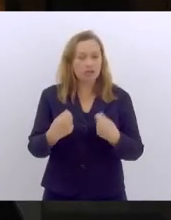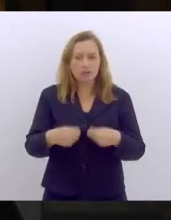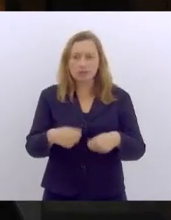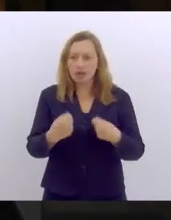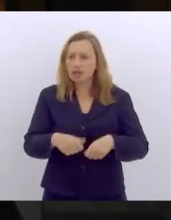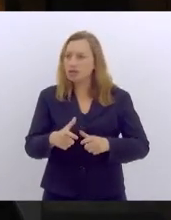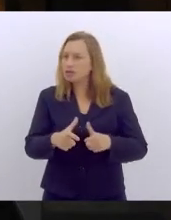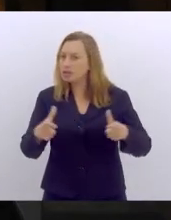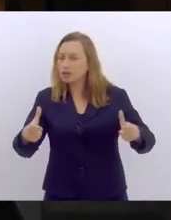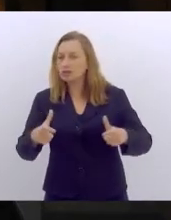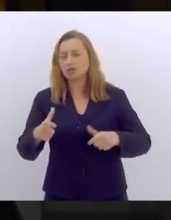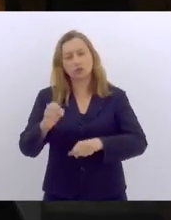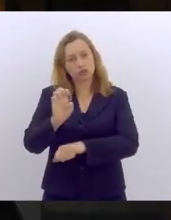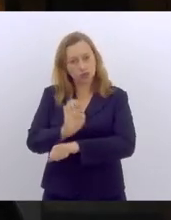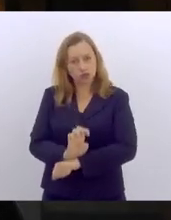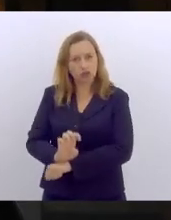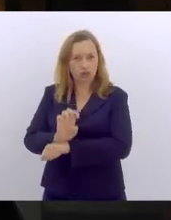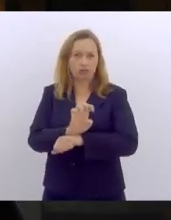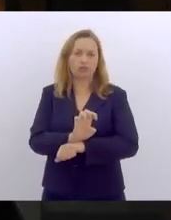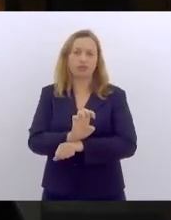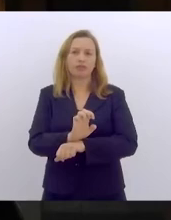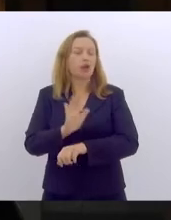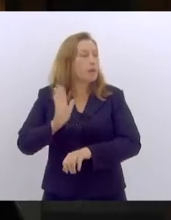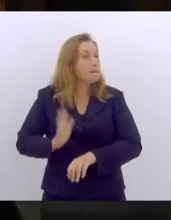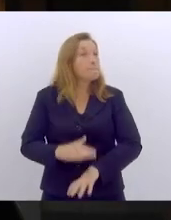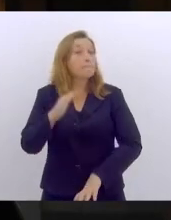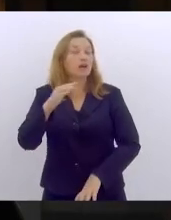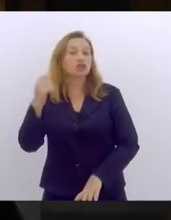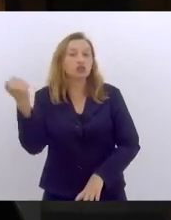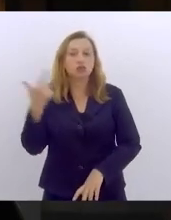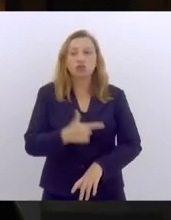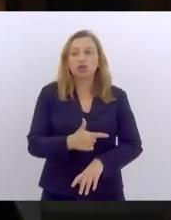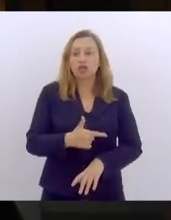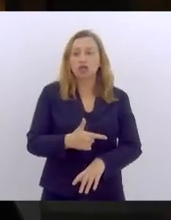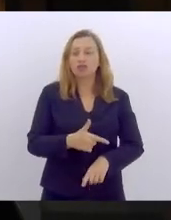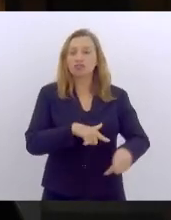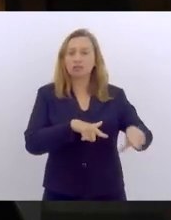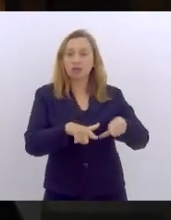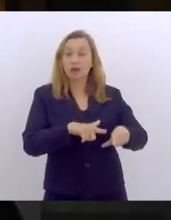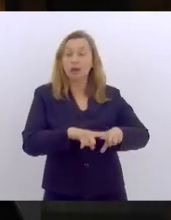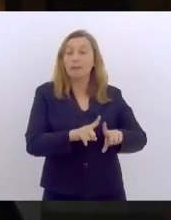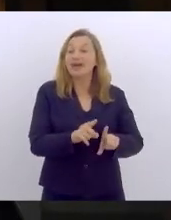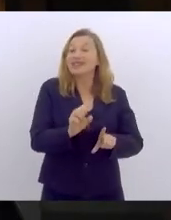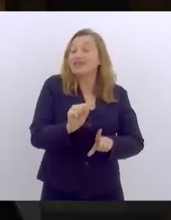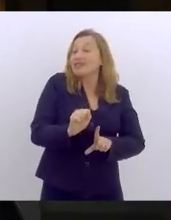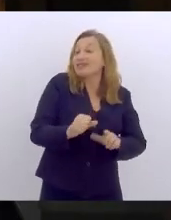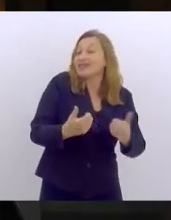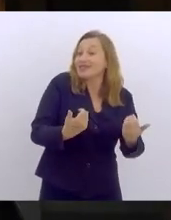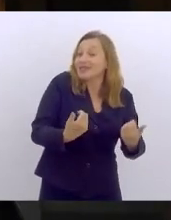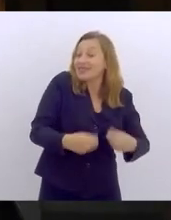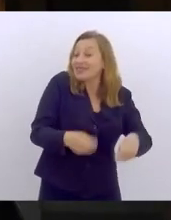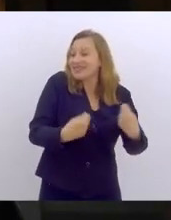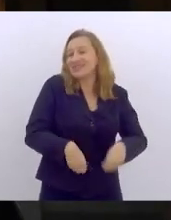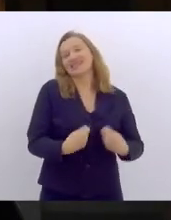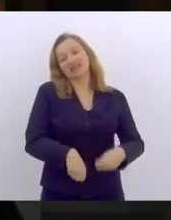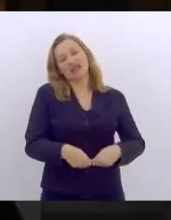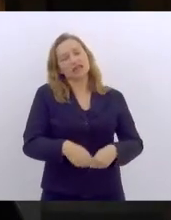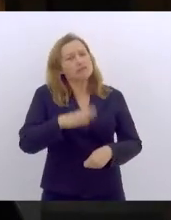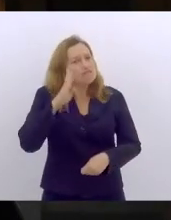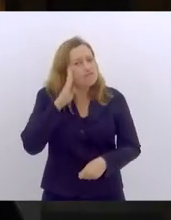imperiosa do Estado, muito mais do que um dever. é uma necessidade